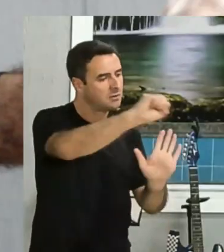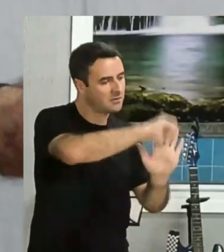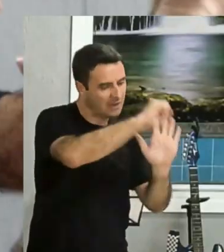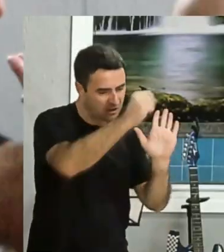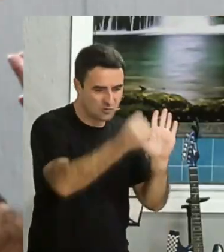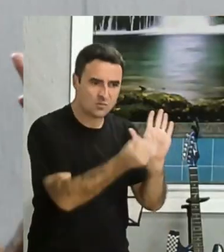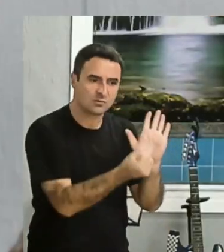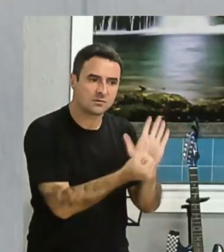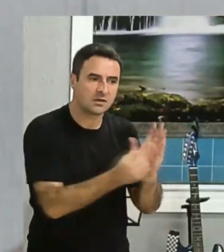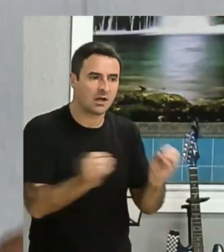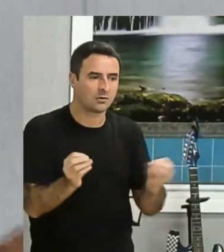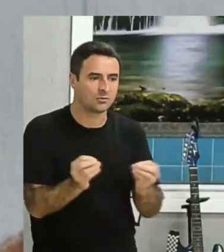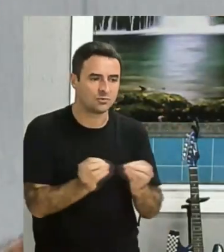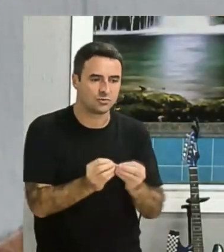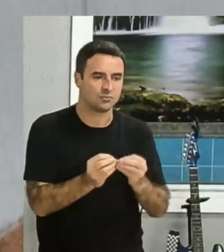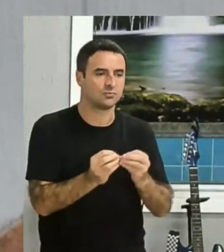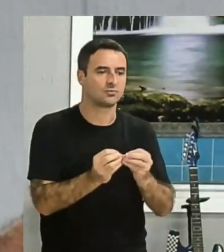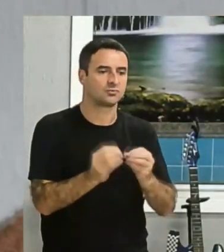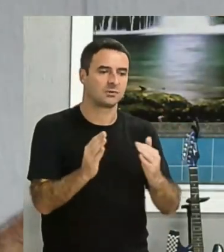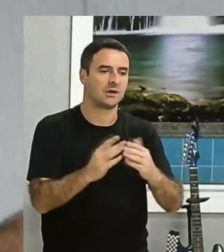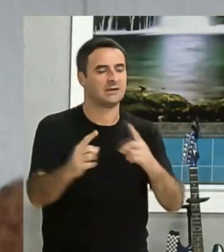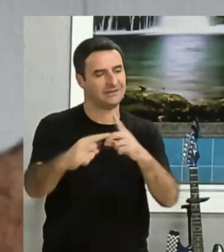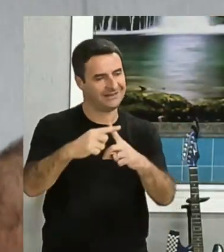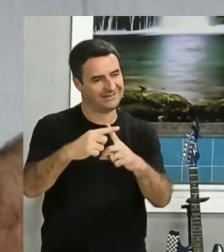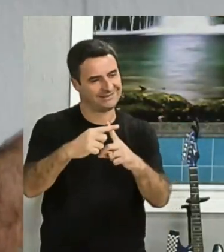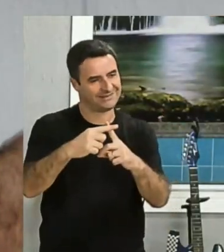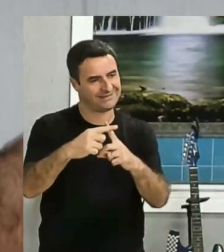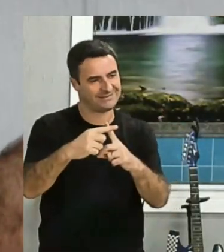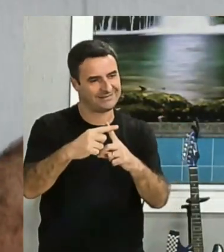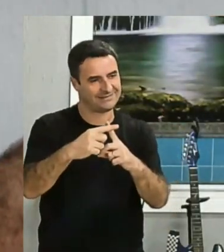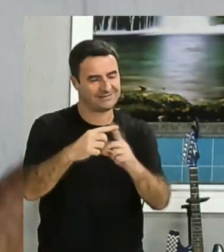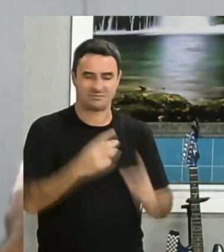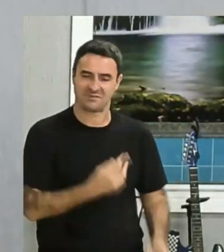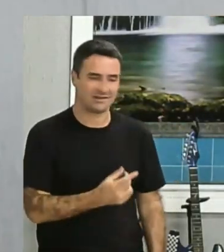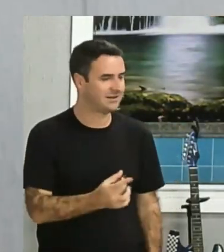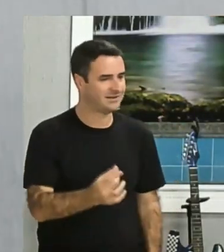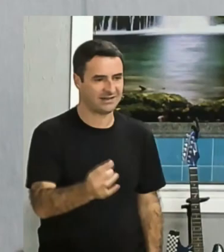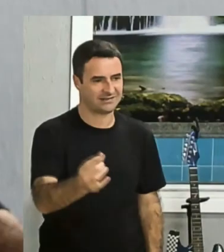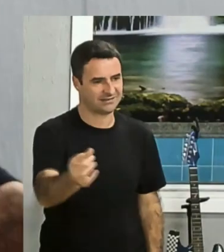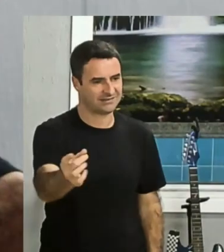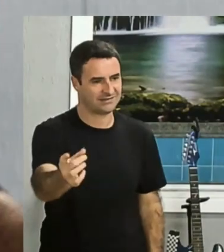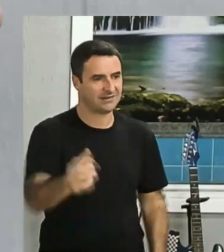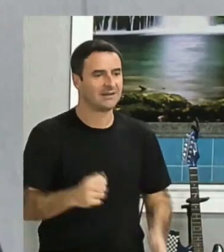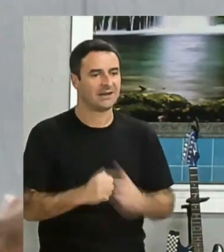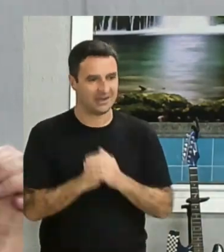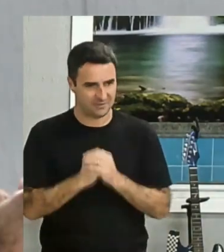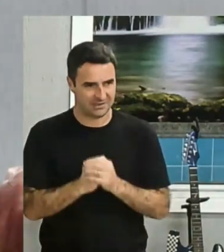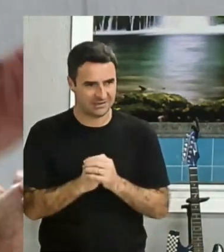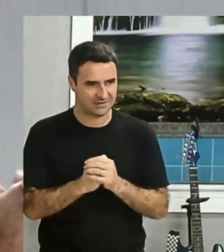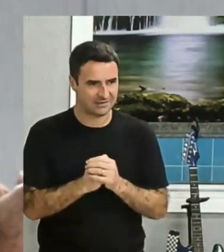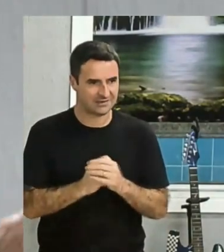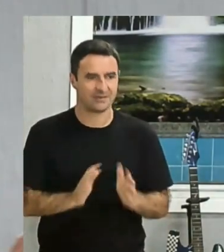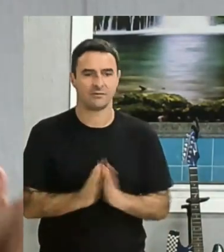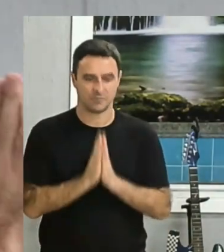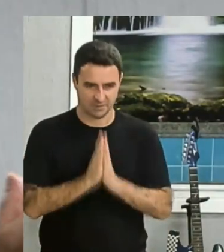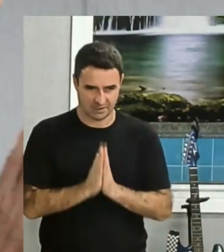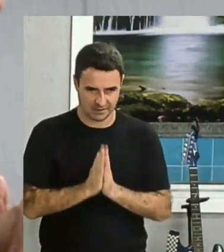dos séculos, ou seja, por toda a eternidade. Amém, irmãos? Vamos